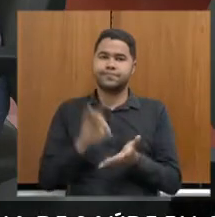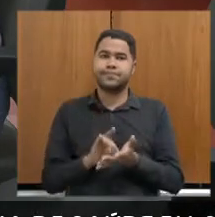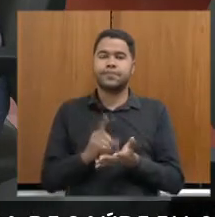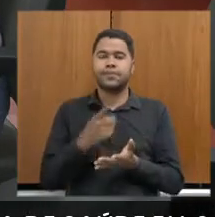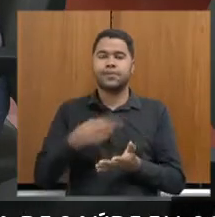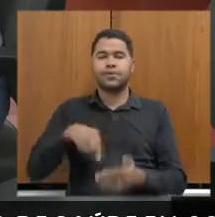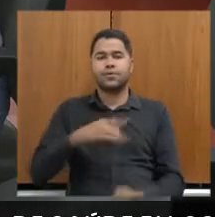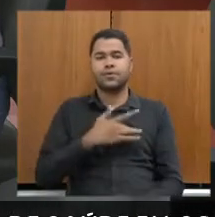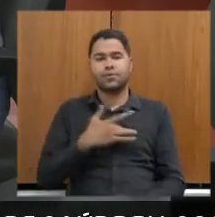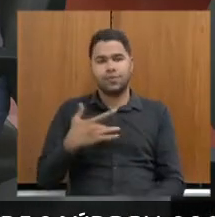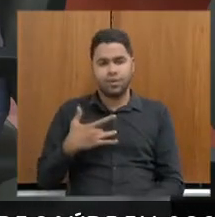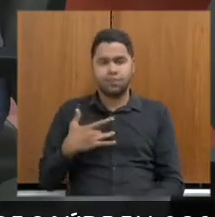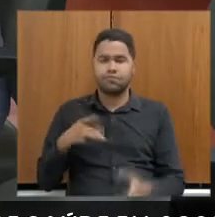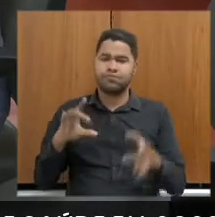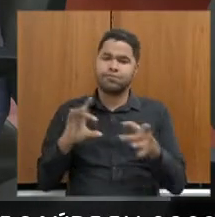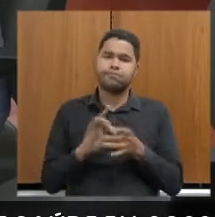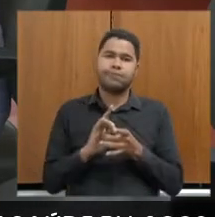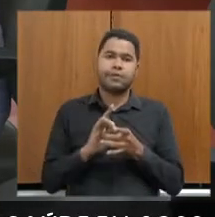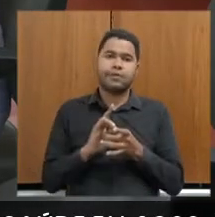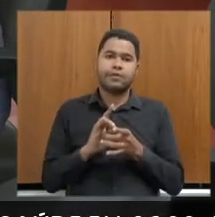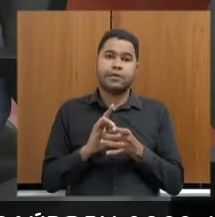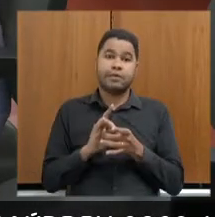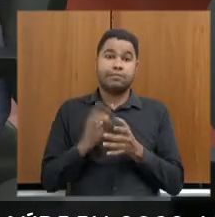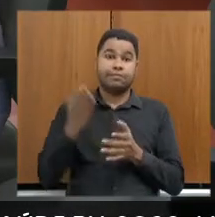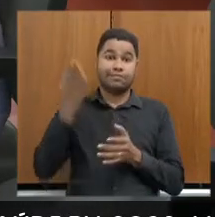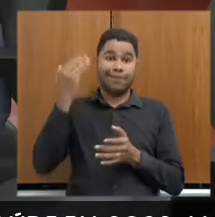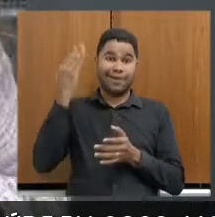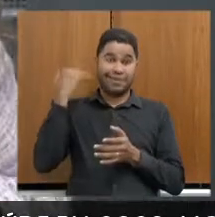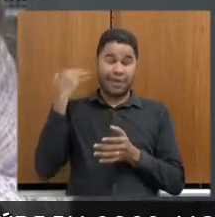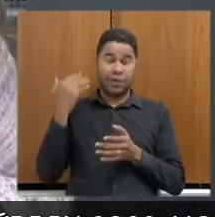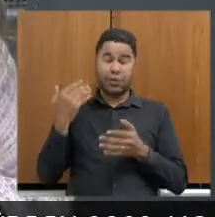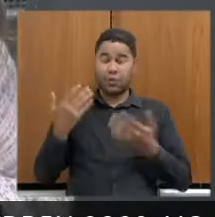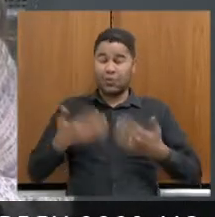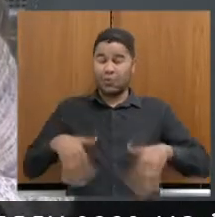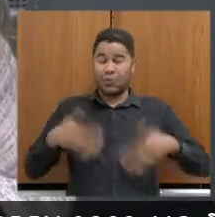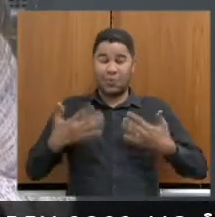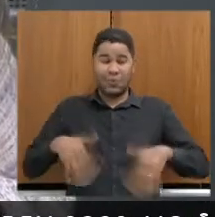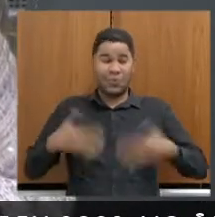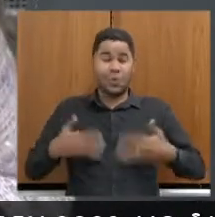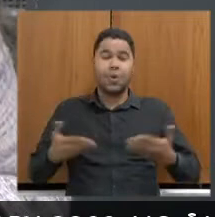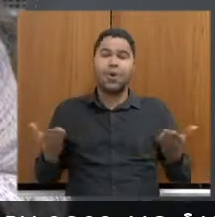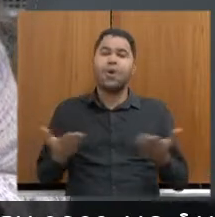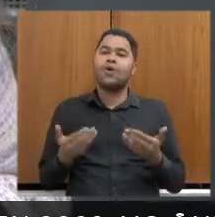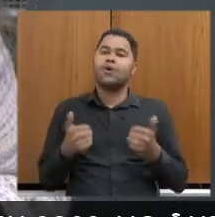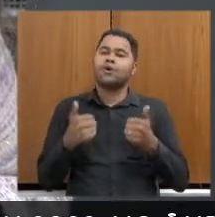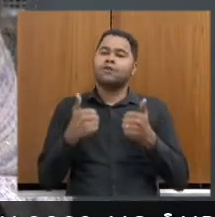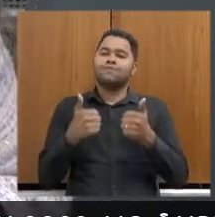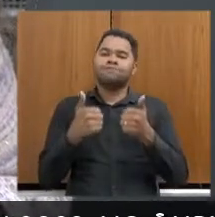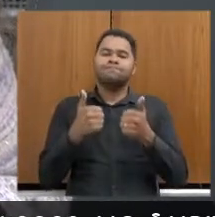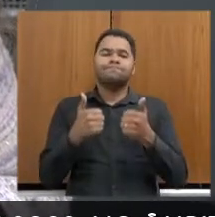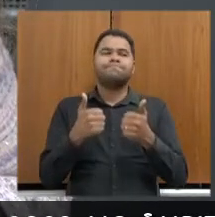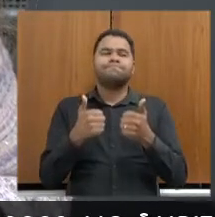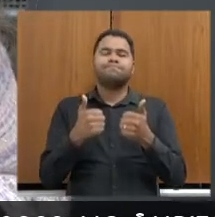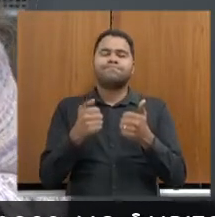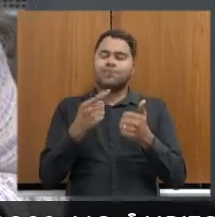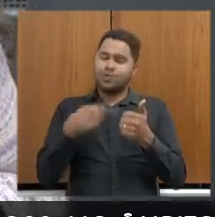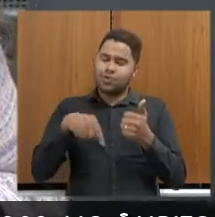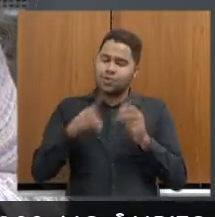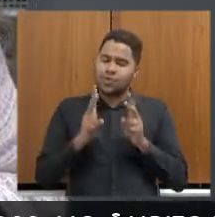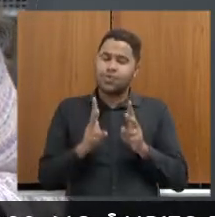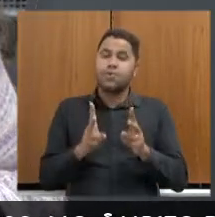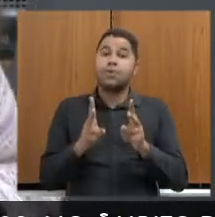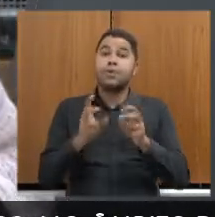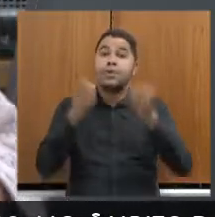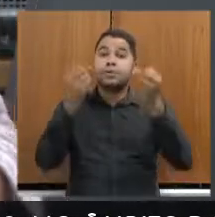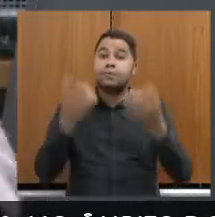a nossa saúde que estava em colapso hoje consegue ver uma luz no fim do túnel e Conte conosco para caminhar